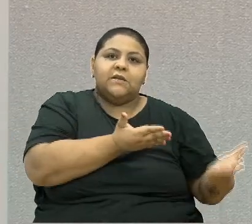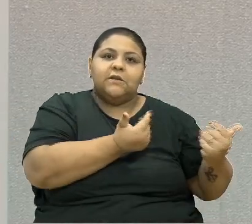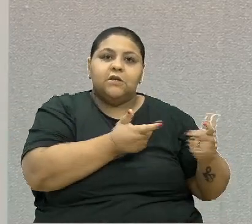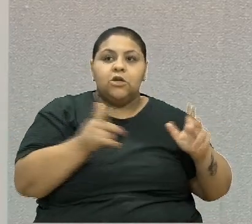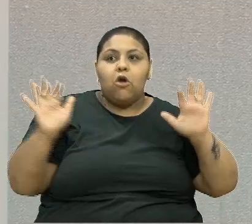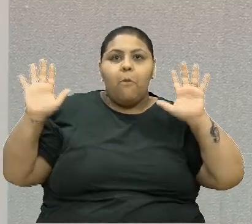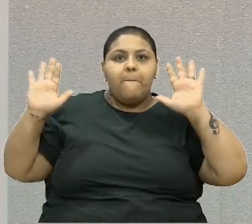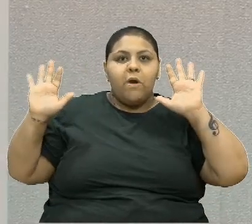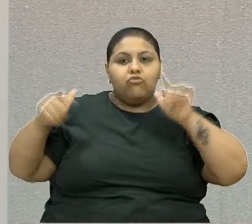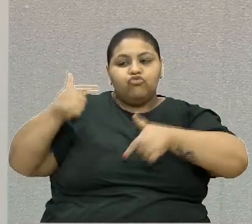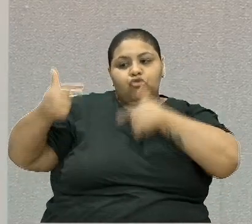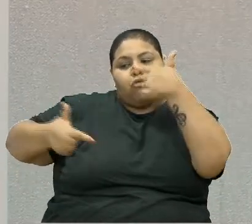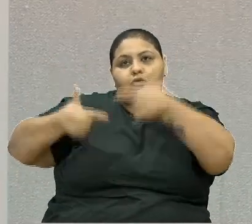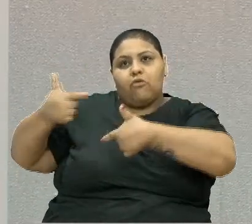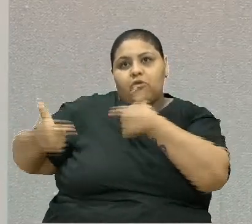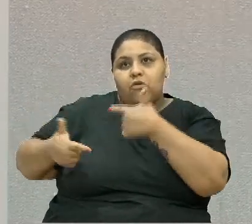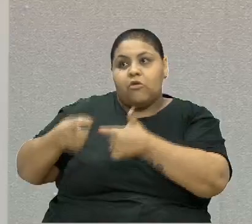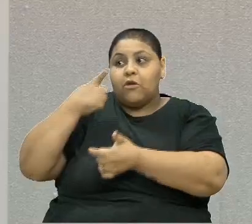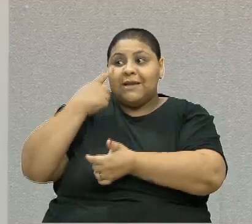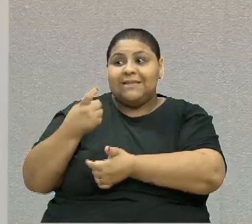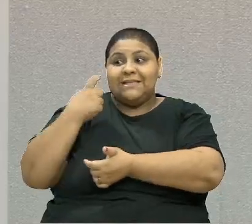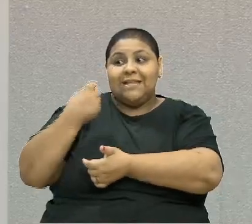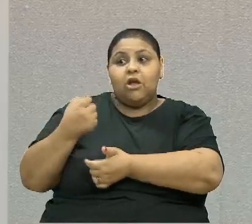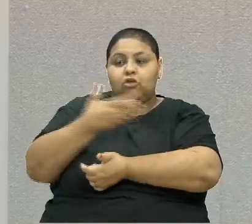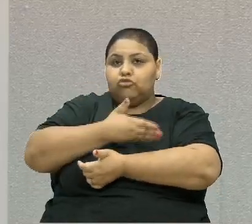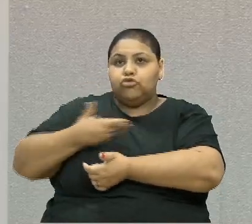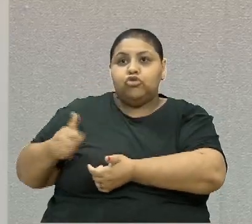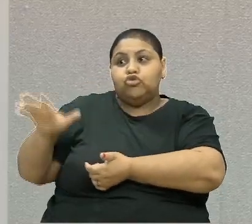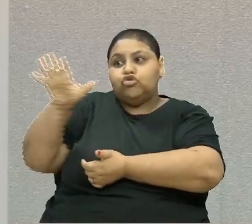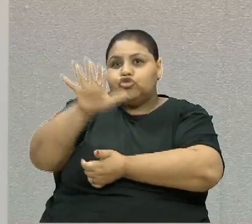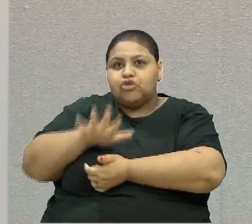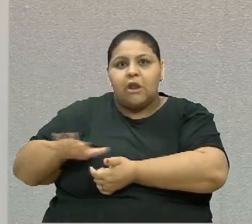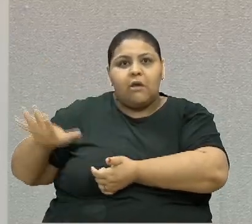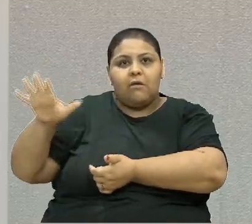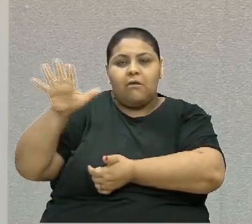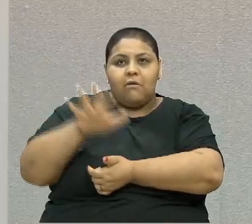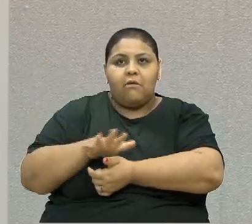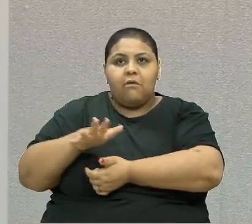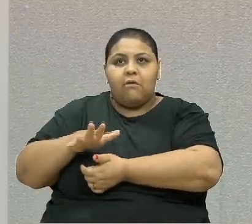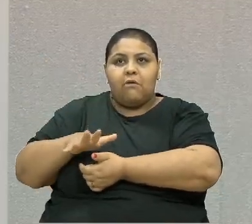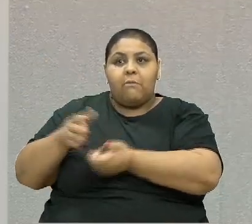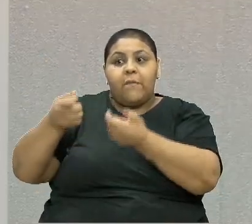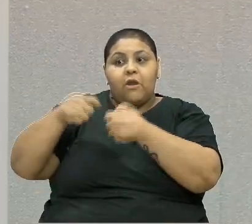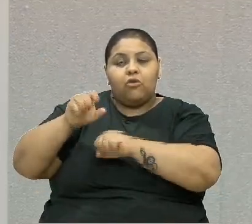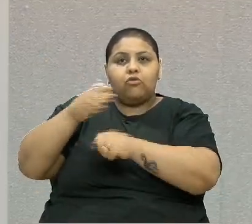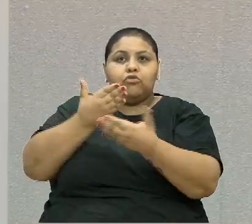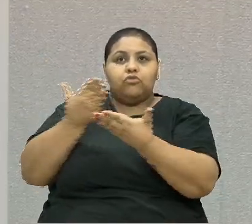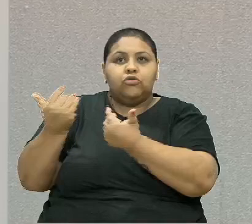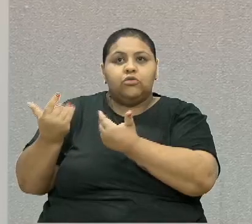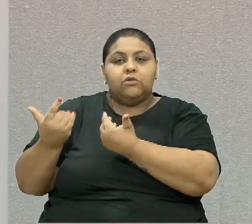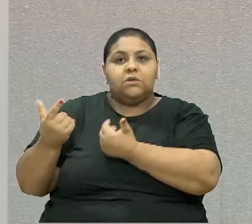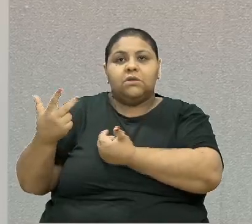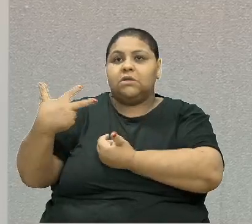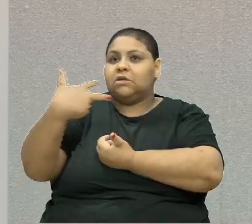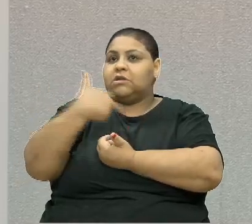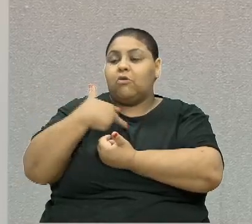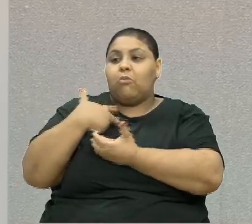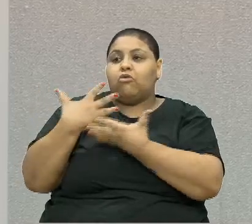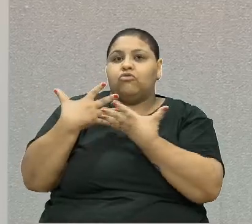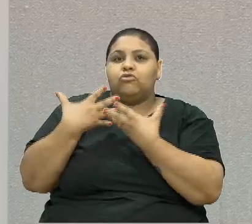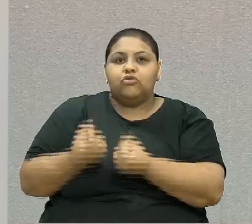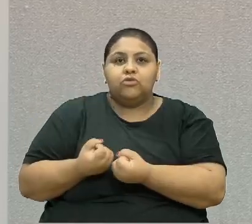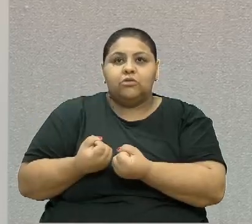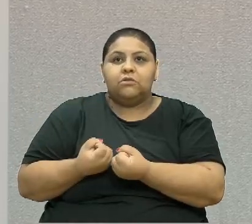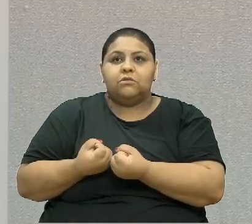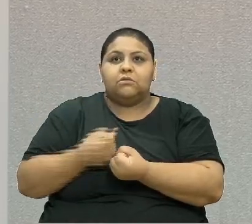obra em Caxias do Sul, que é de interesse público total uma obra dessa, para dar condições para os jovens, não pode se admitir que